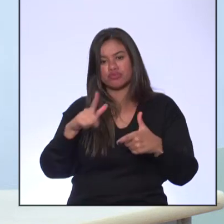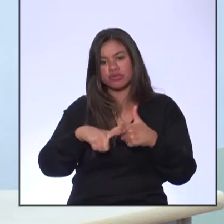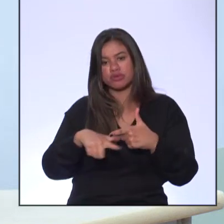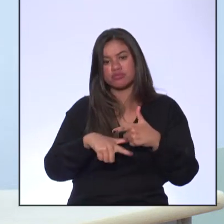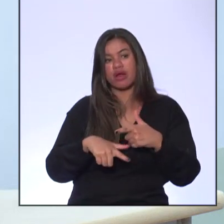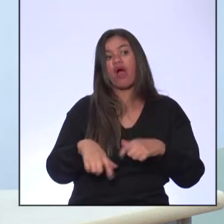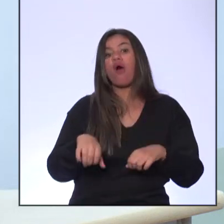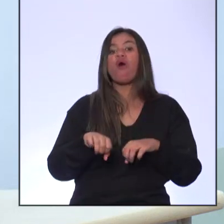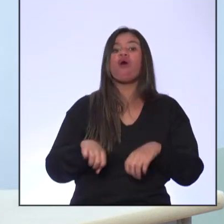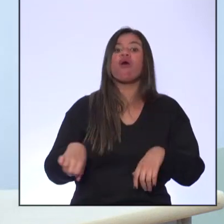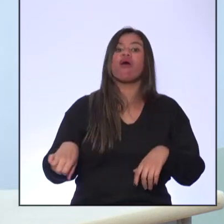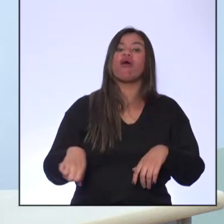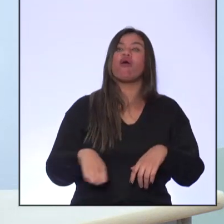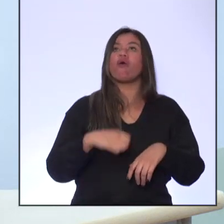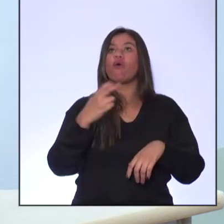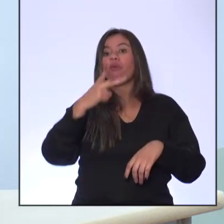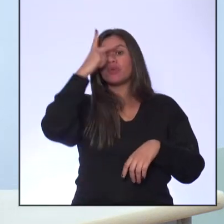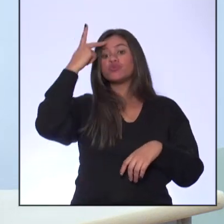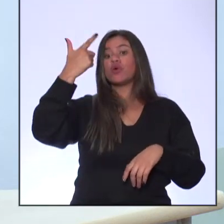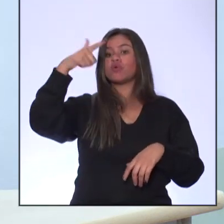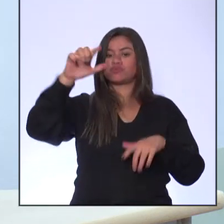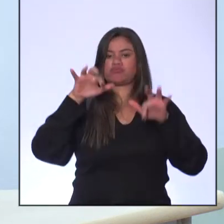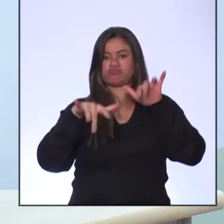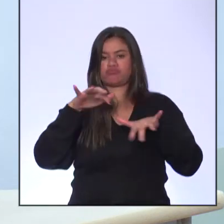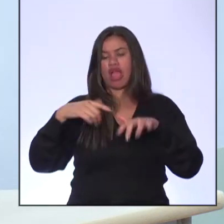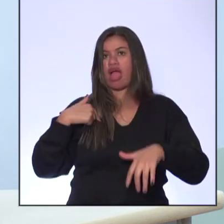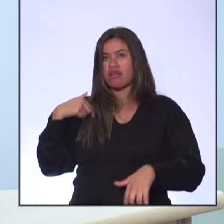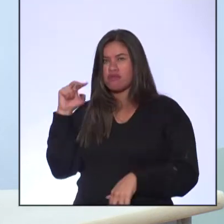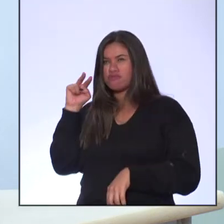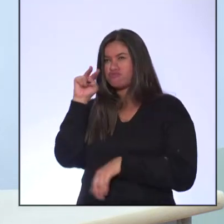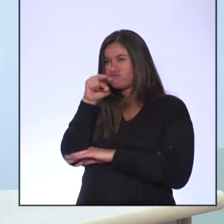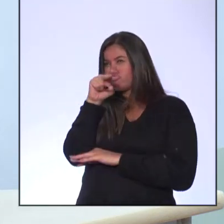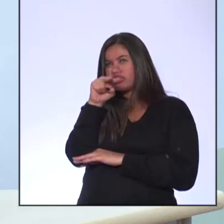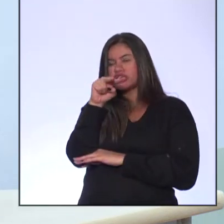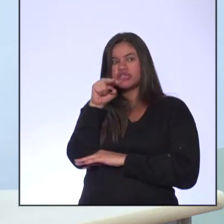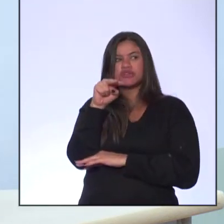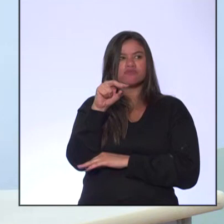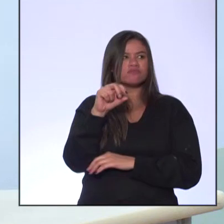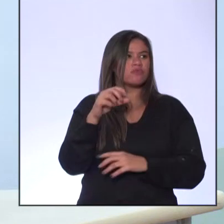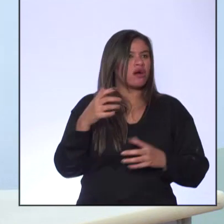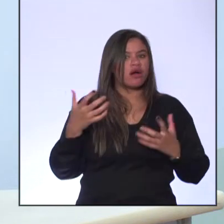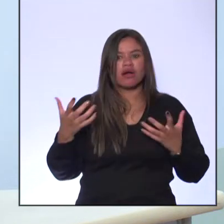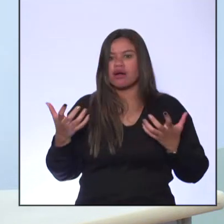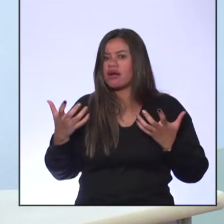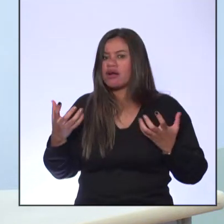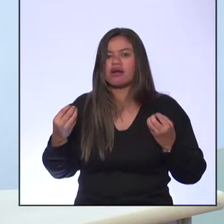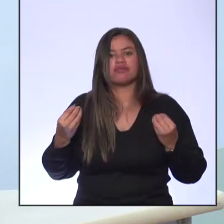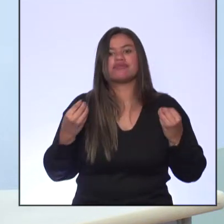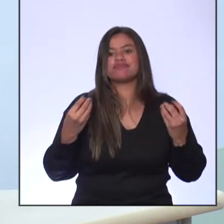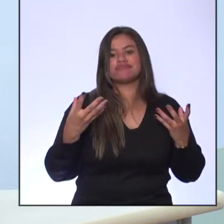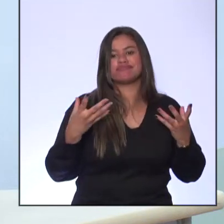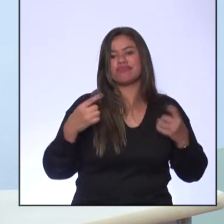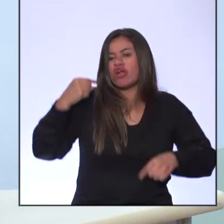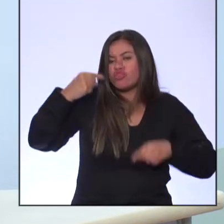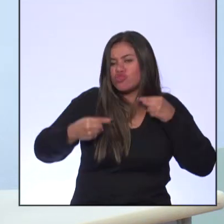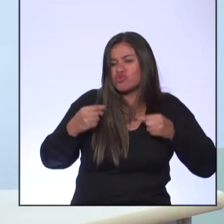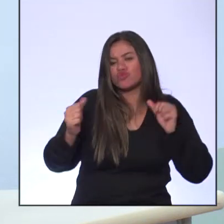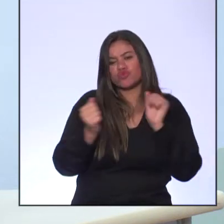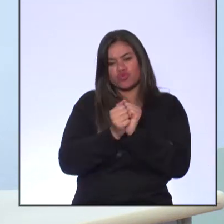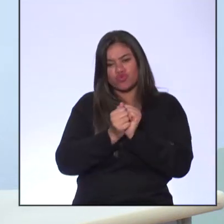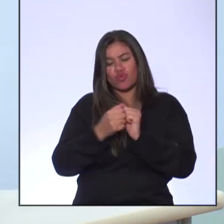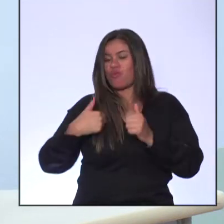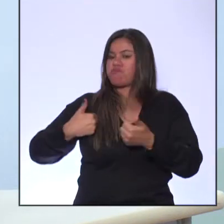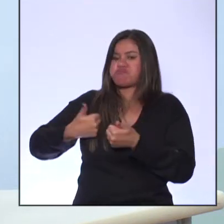outra pessoa fez uma postagem ou algum comentário e você se envolveu nessa discussão, ou você acompanhou